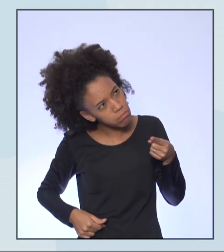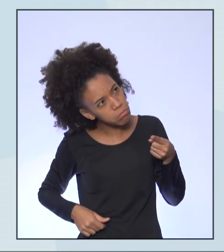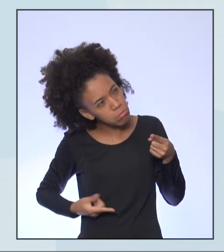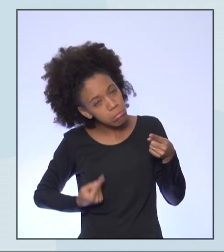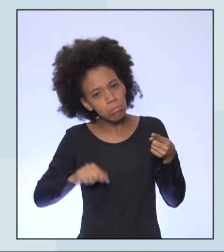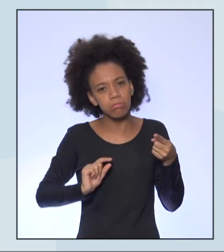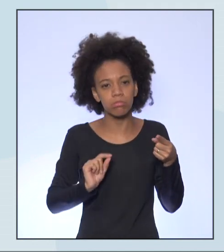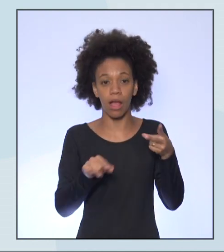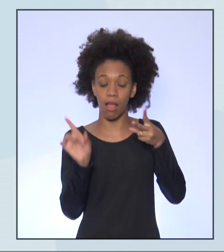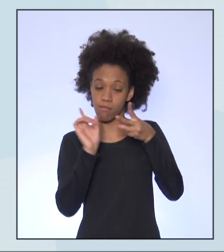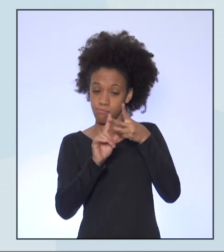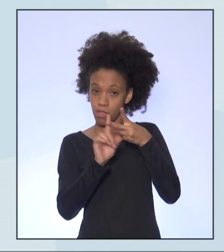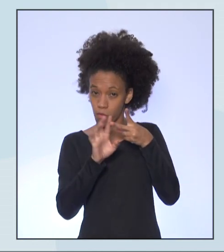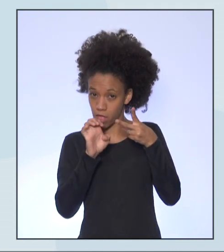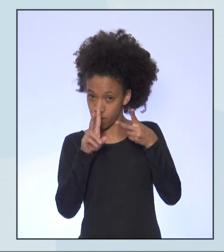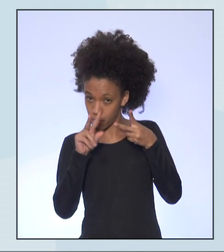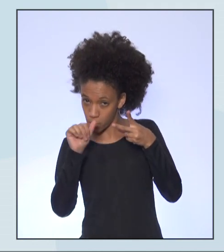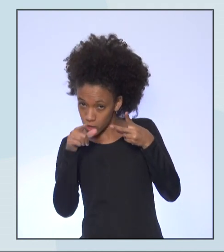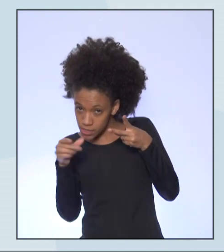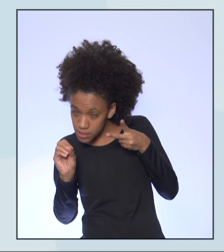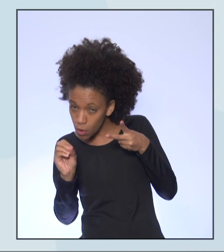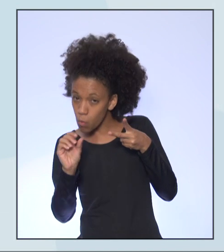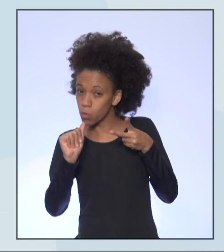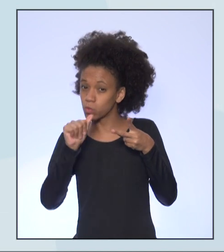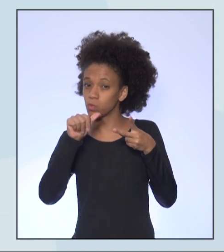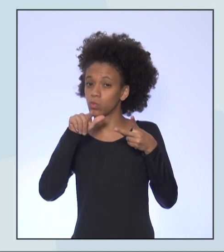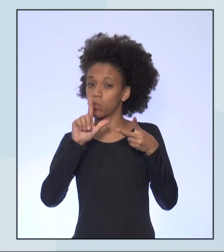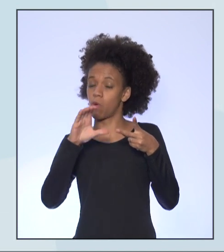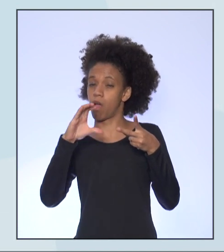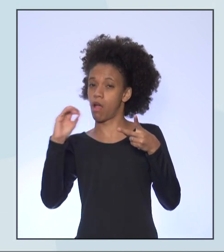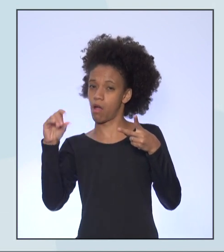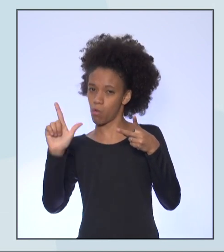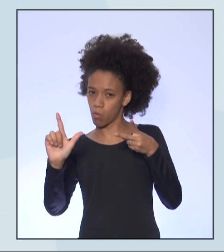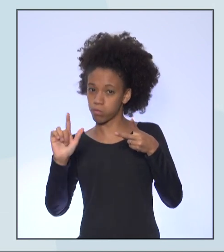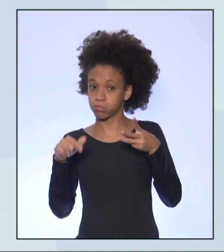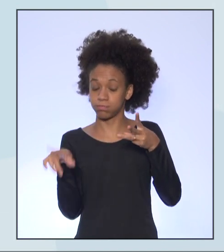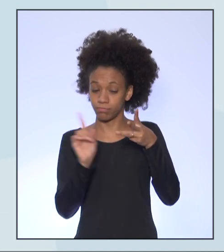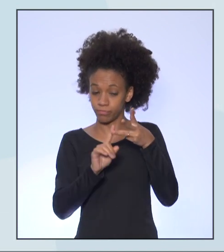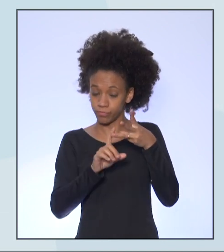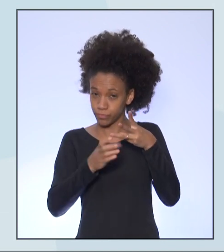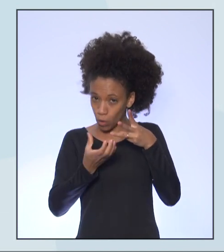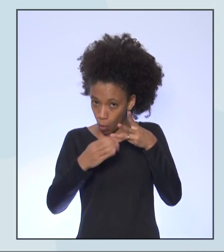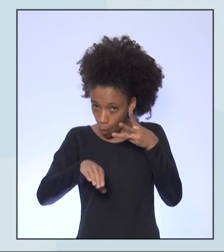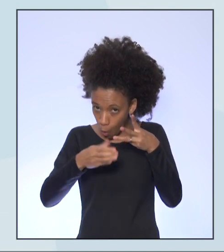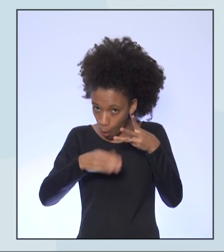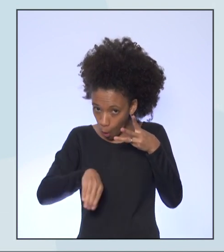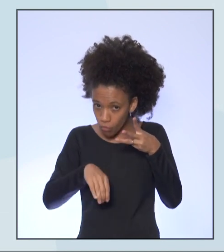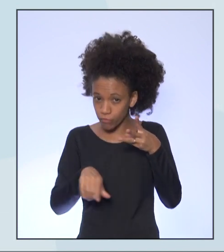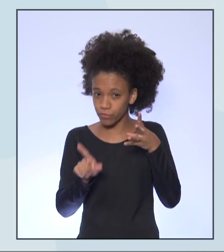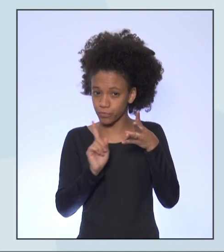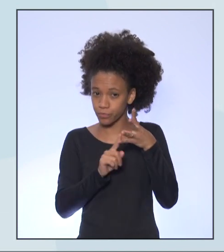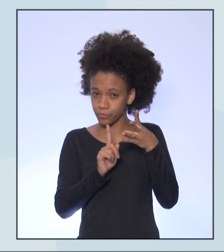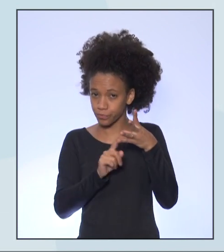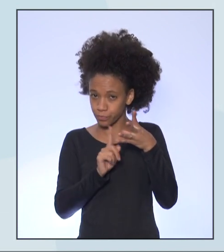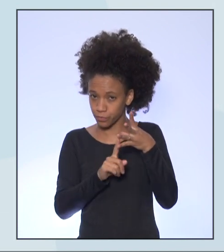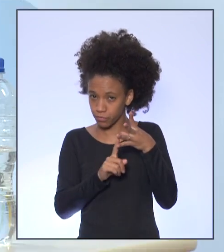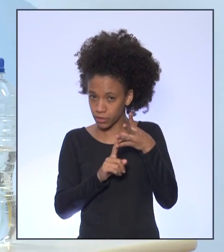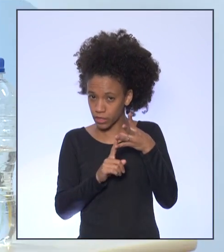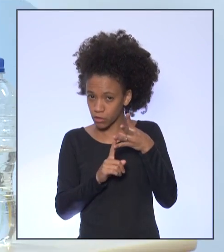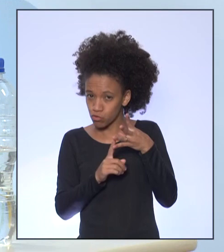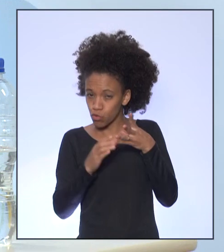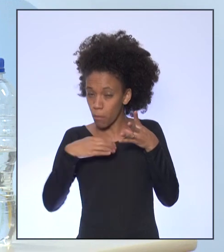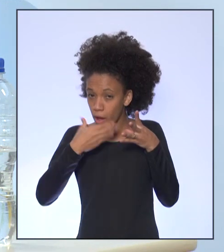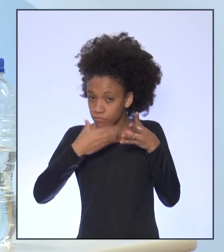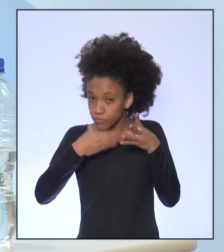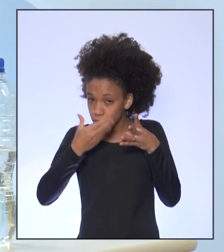é evaporação do álcool. A terceira, cozinhar um ovo. E a quarta, amadurecimento de uma fruta. Para